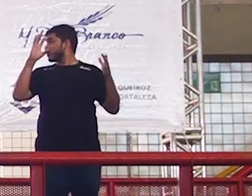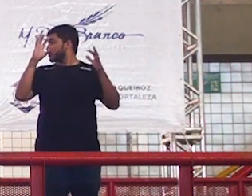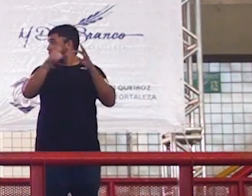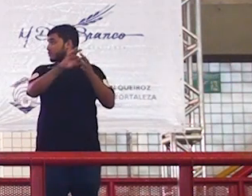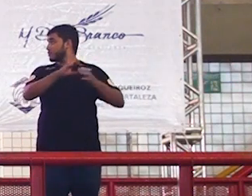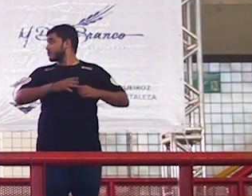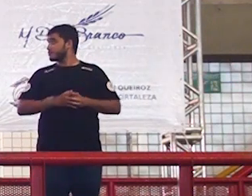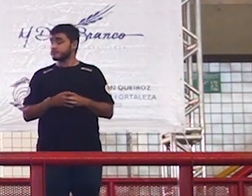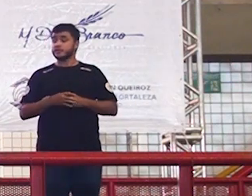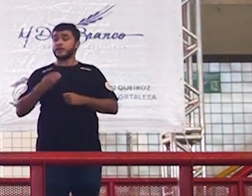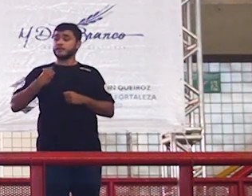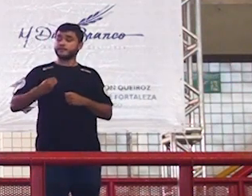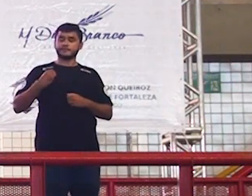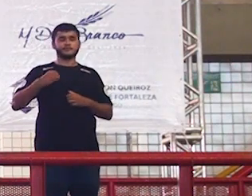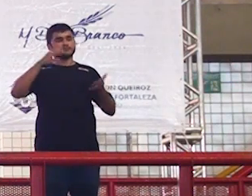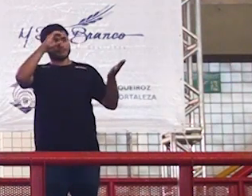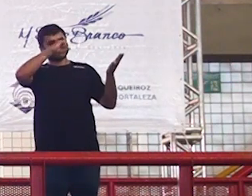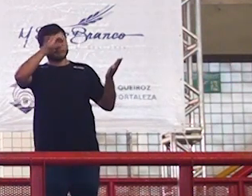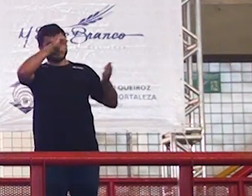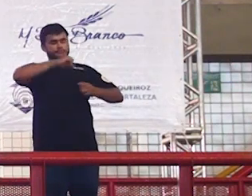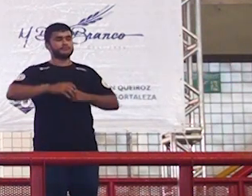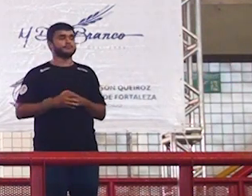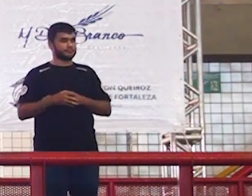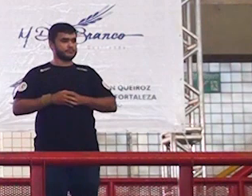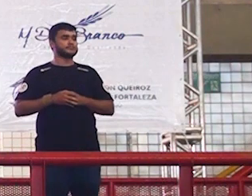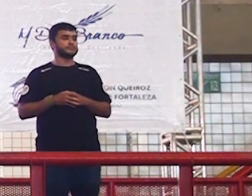vida, aprendizado.